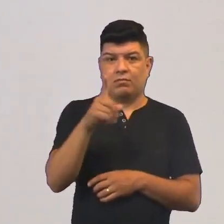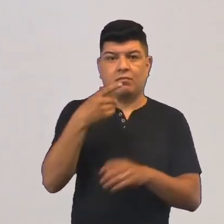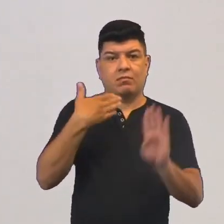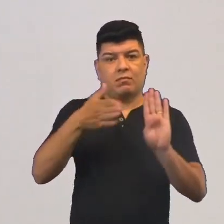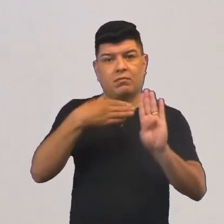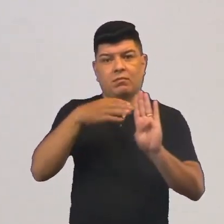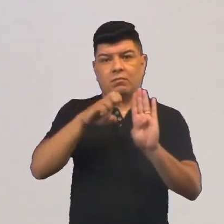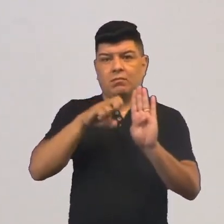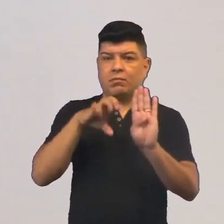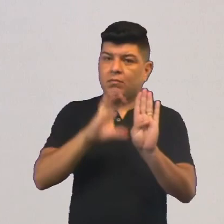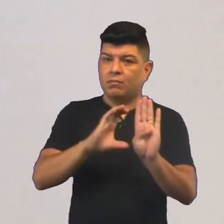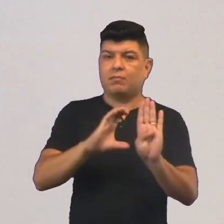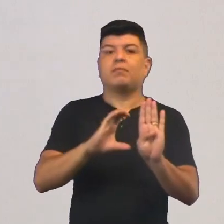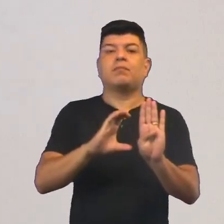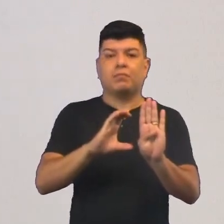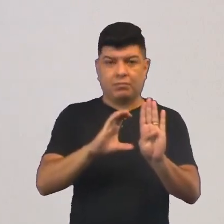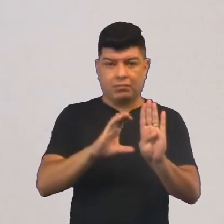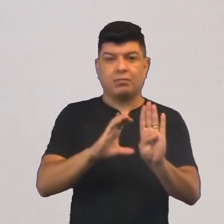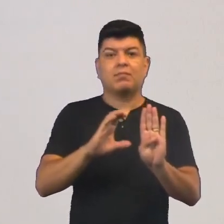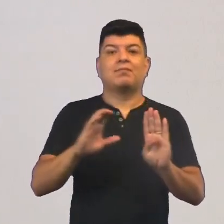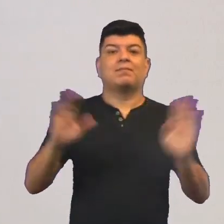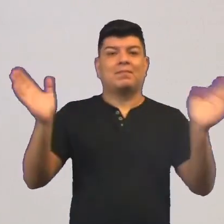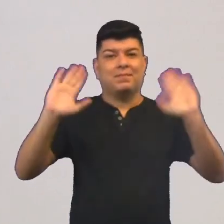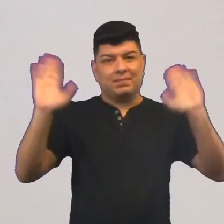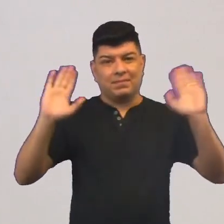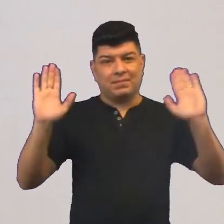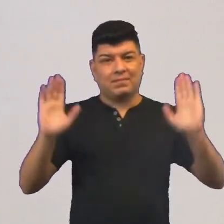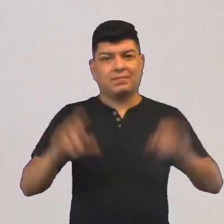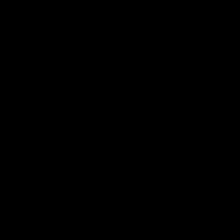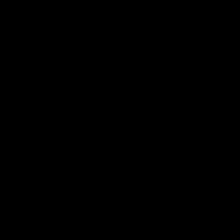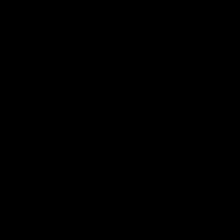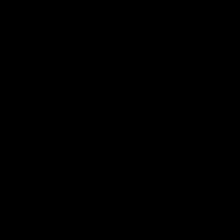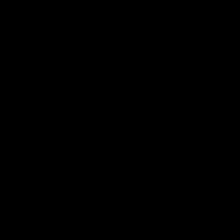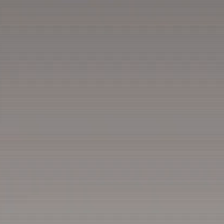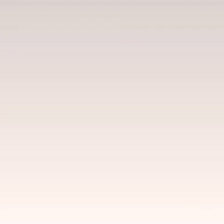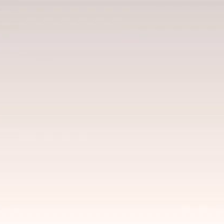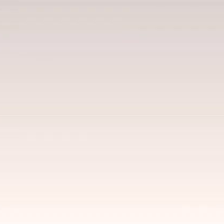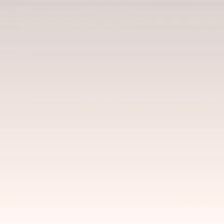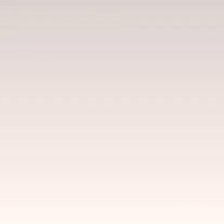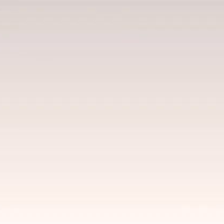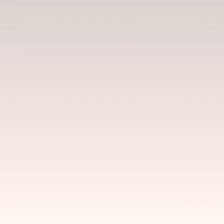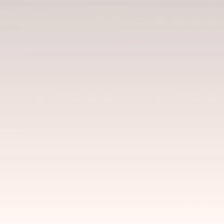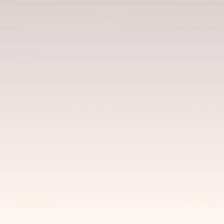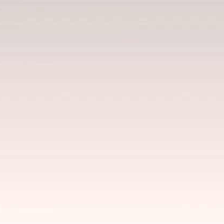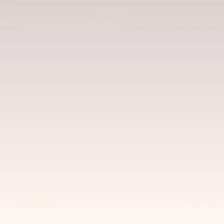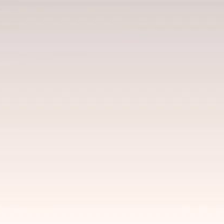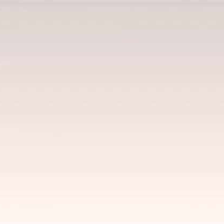acessar a nossa plataforma Eduque e até mais!